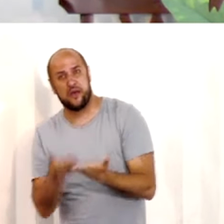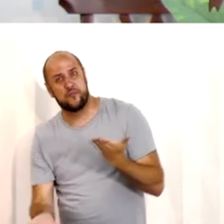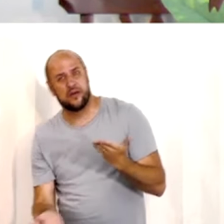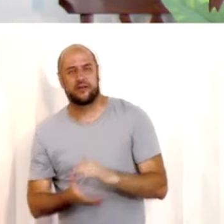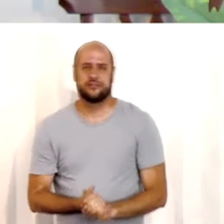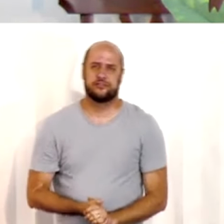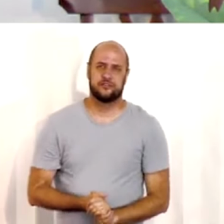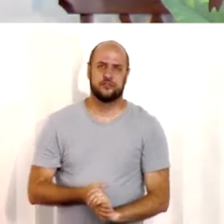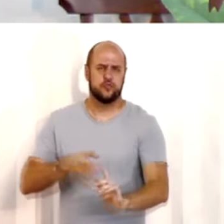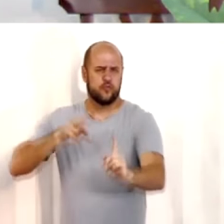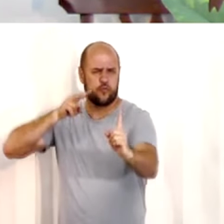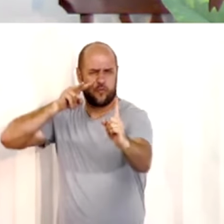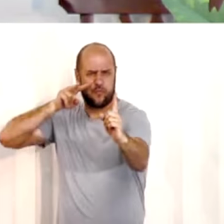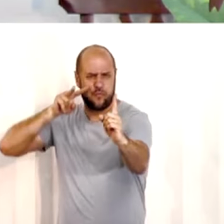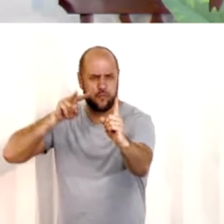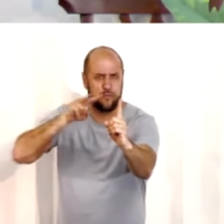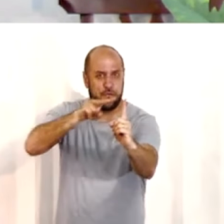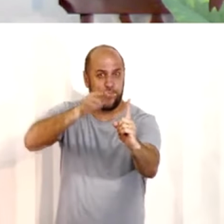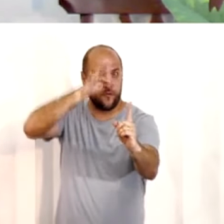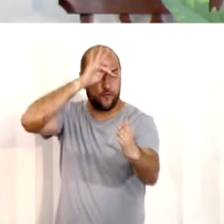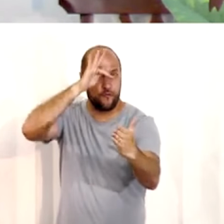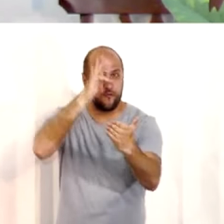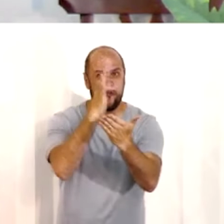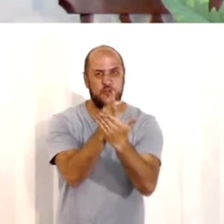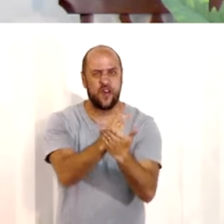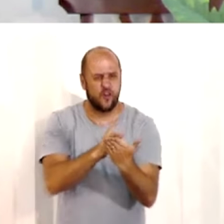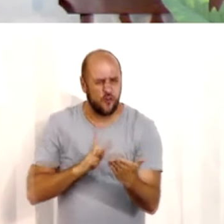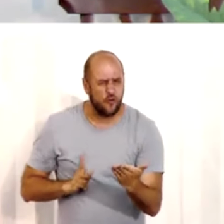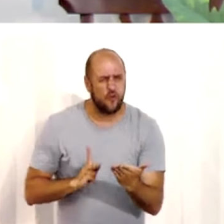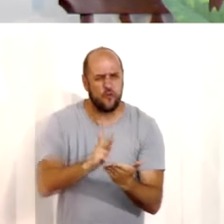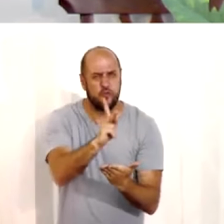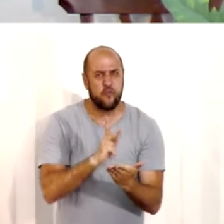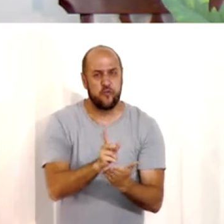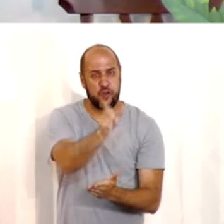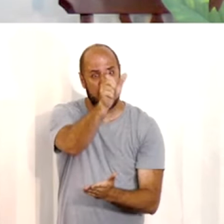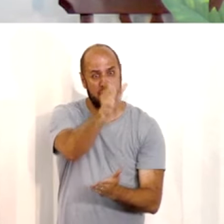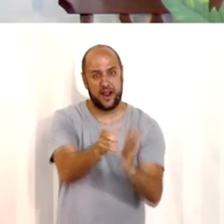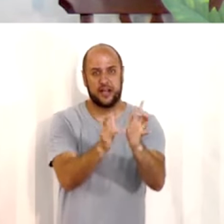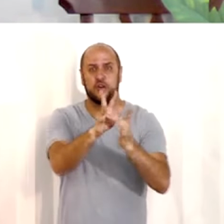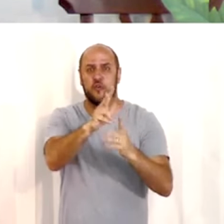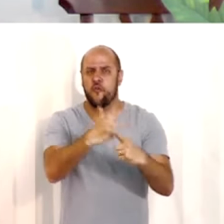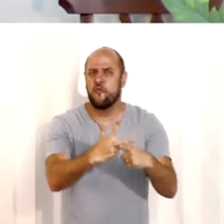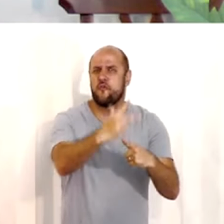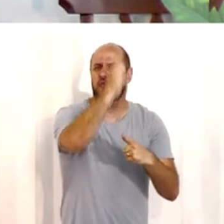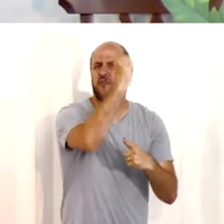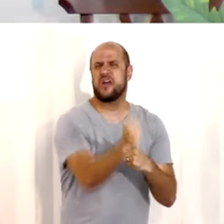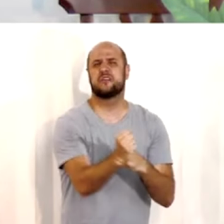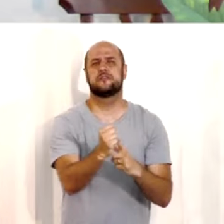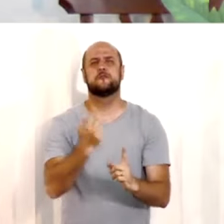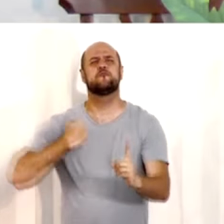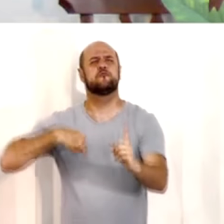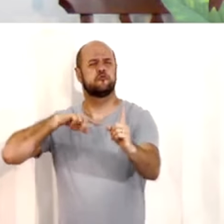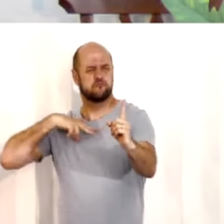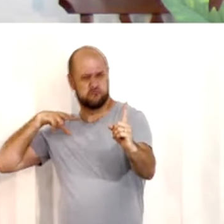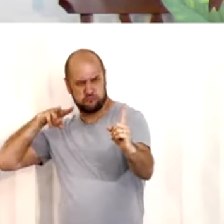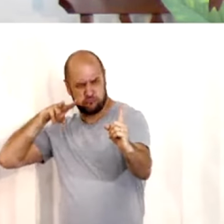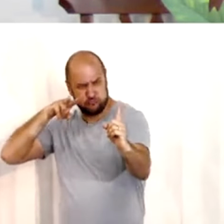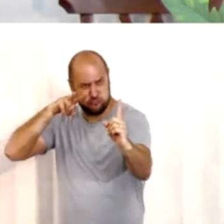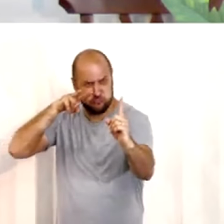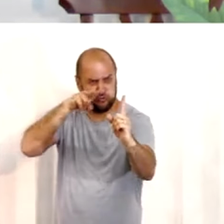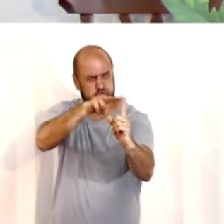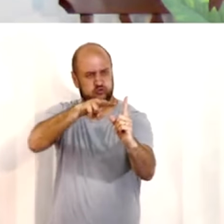é olhando para ele, o vencedor, que nós nos animamos, olhando para ele, o vencedor, que nós